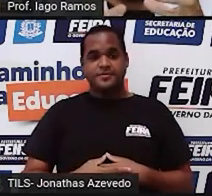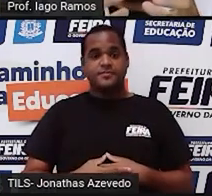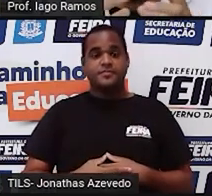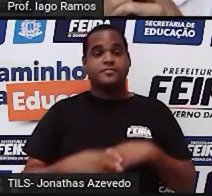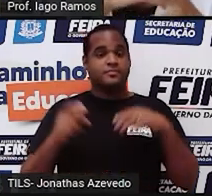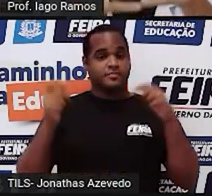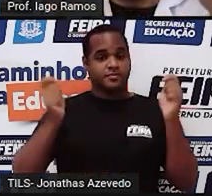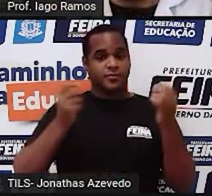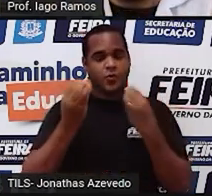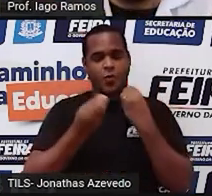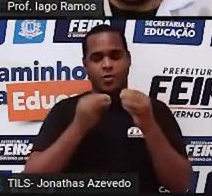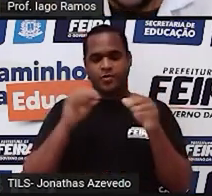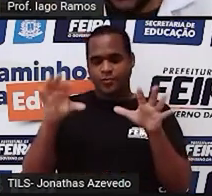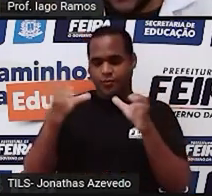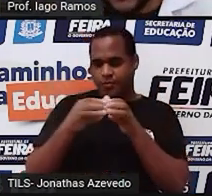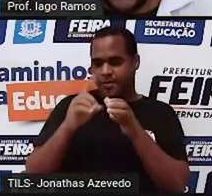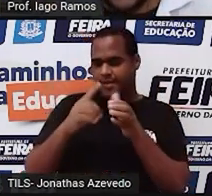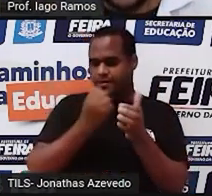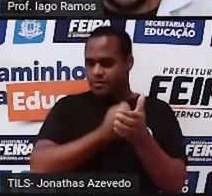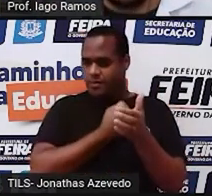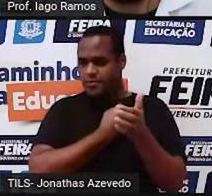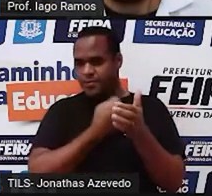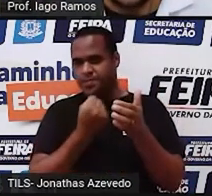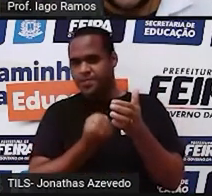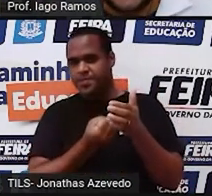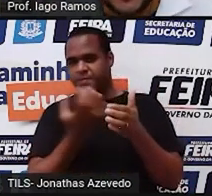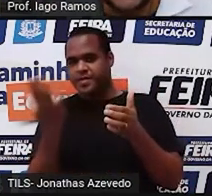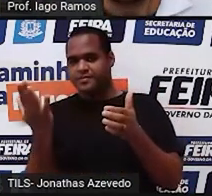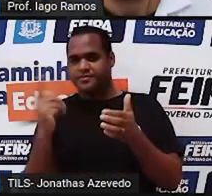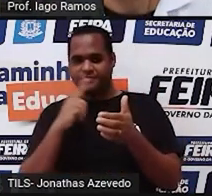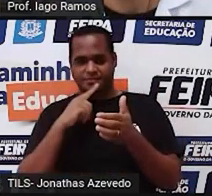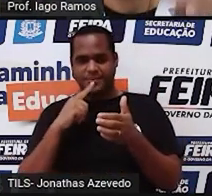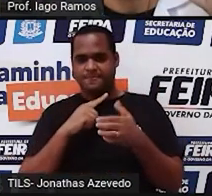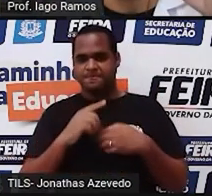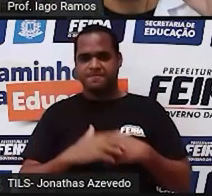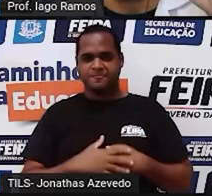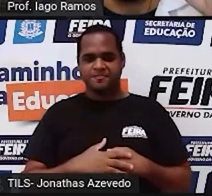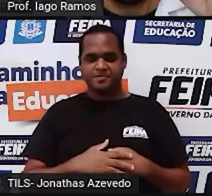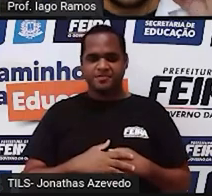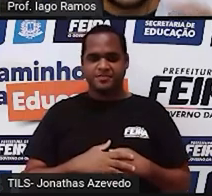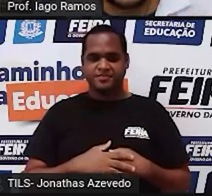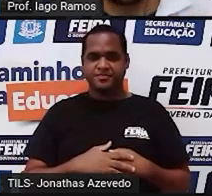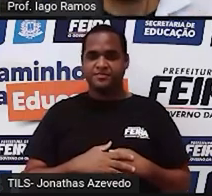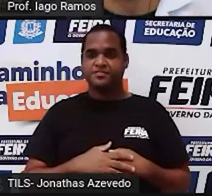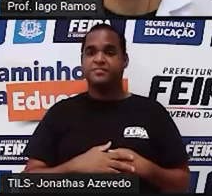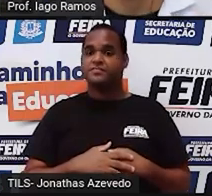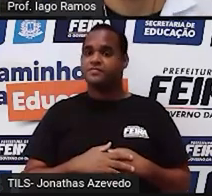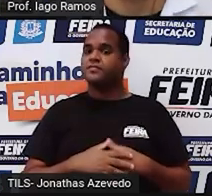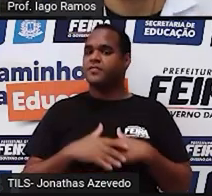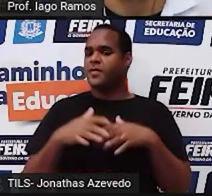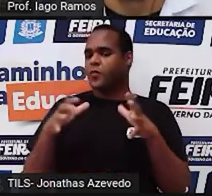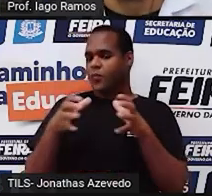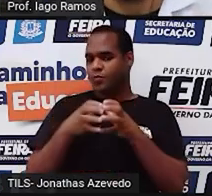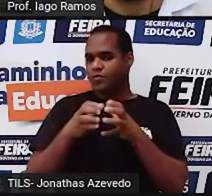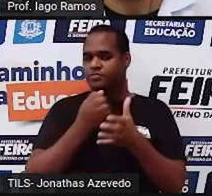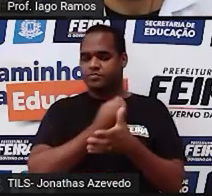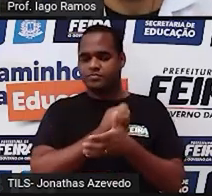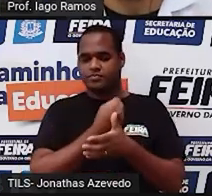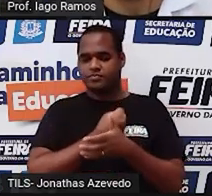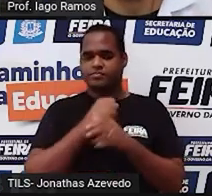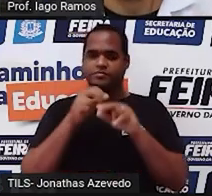a forma um conjunto de números tá E esse conjunto de números